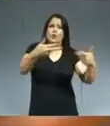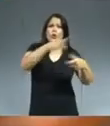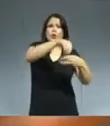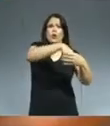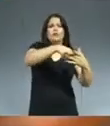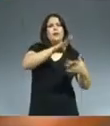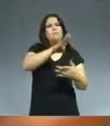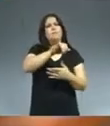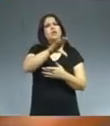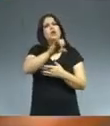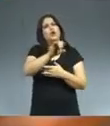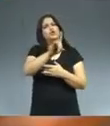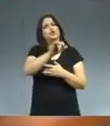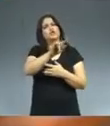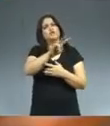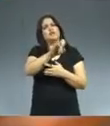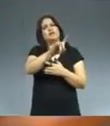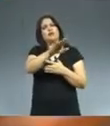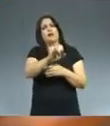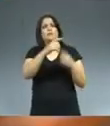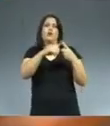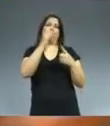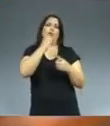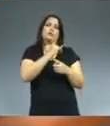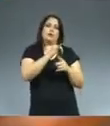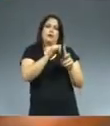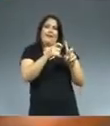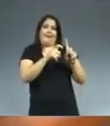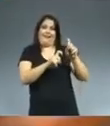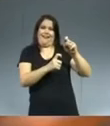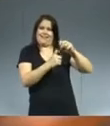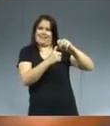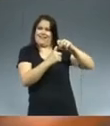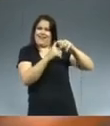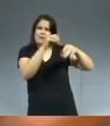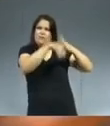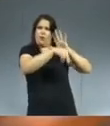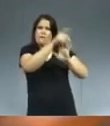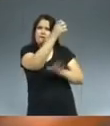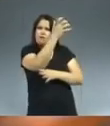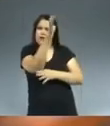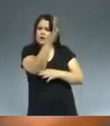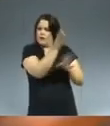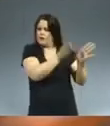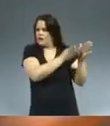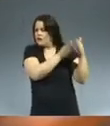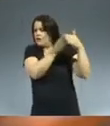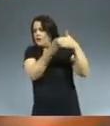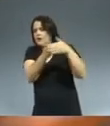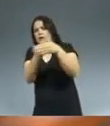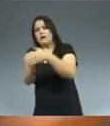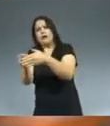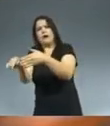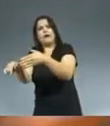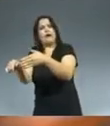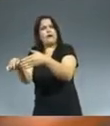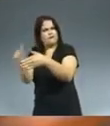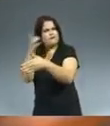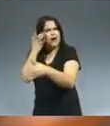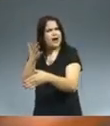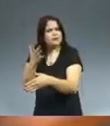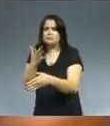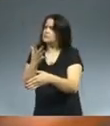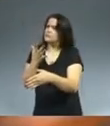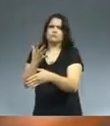biodiversidade porque muitas vezes e tirar a castanha da floresta e levá-lo Até Um porto isso não é